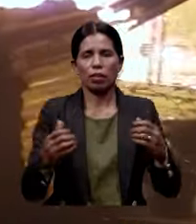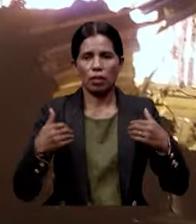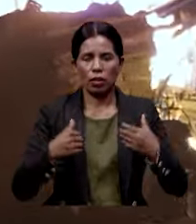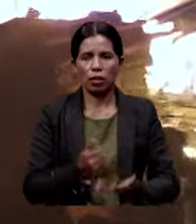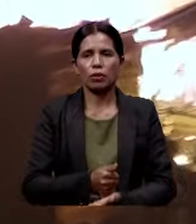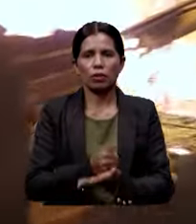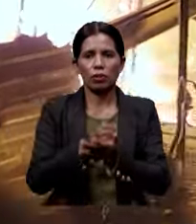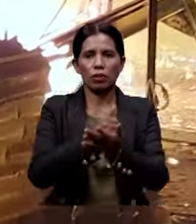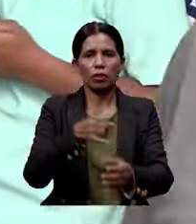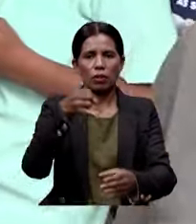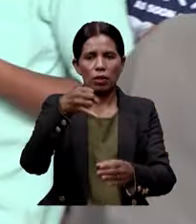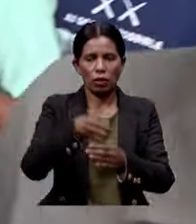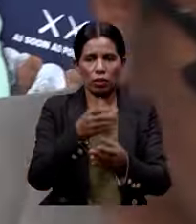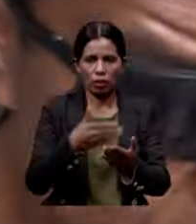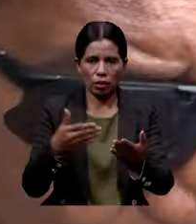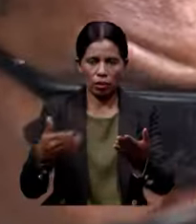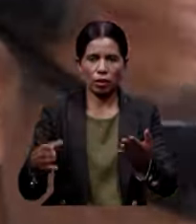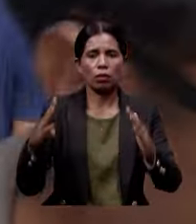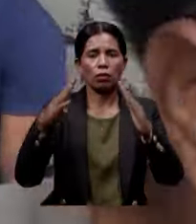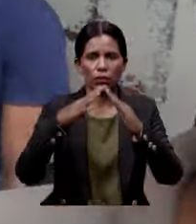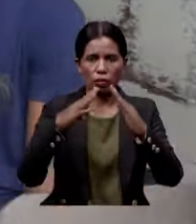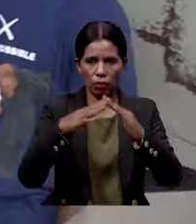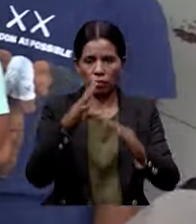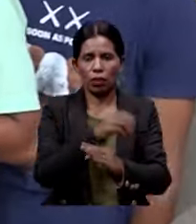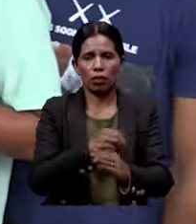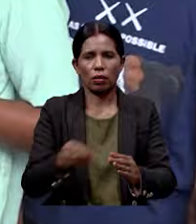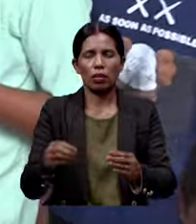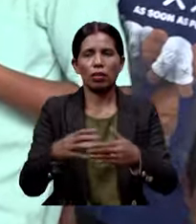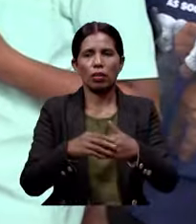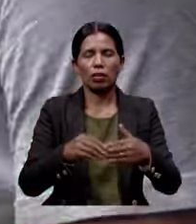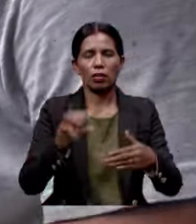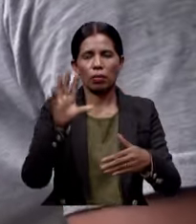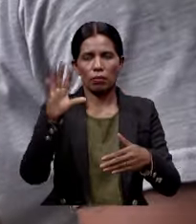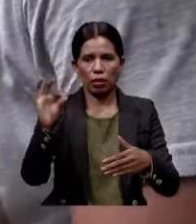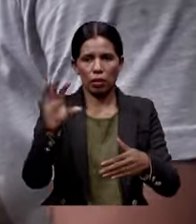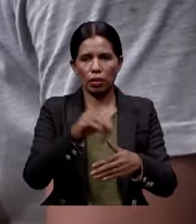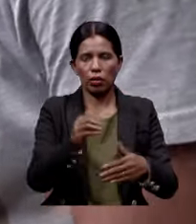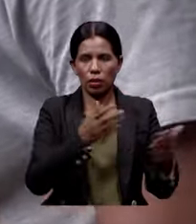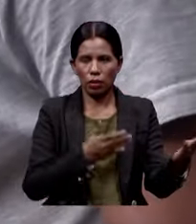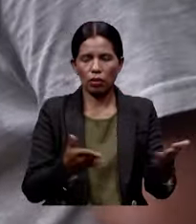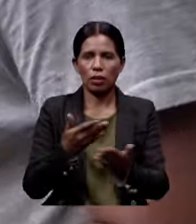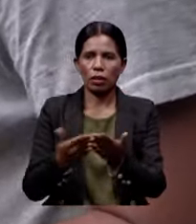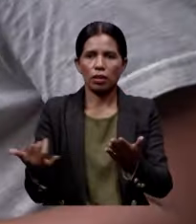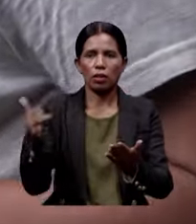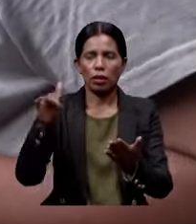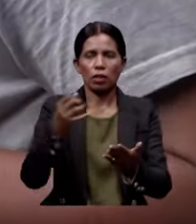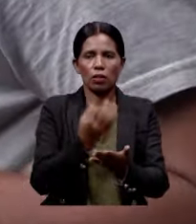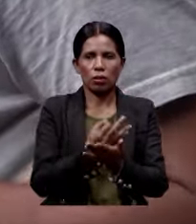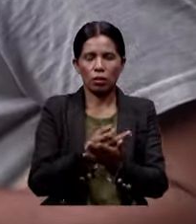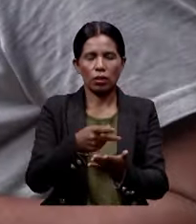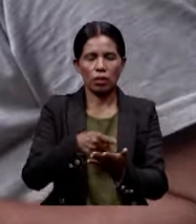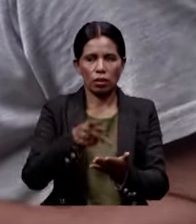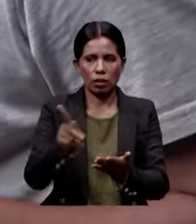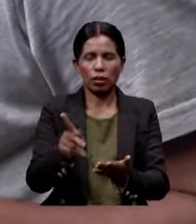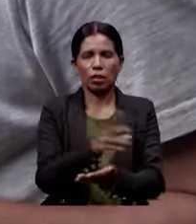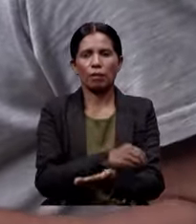ne inclui doação material construção to dólar americano rihunsia tula material sira o sanselu badai niang